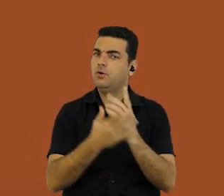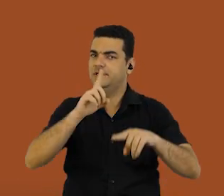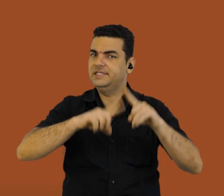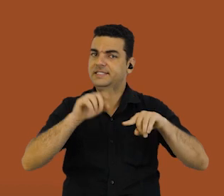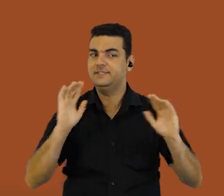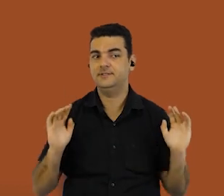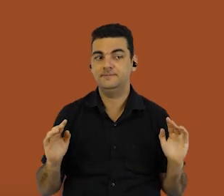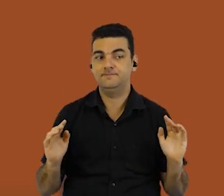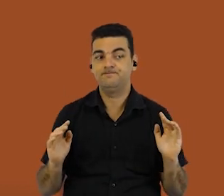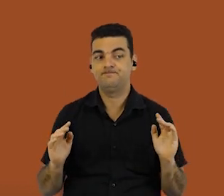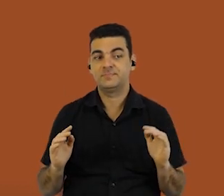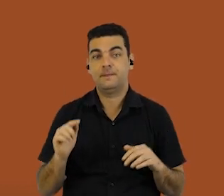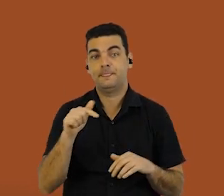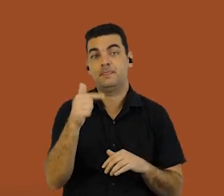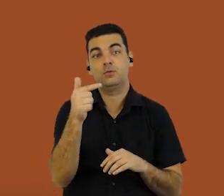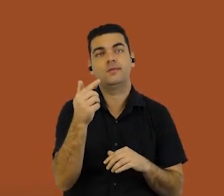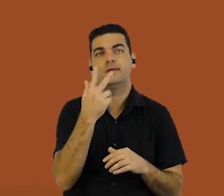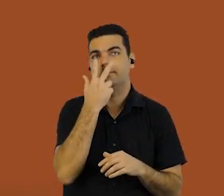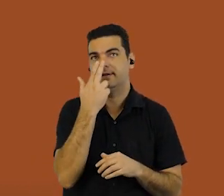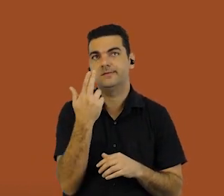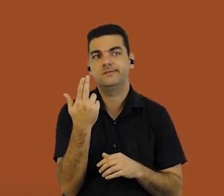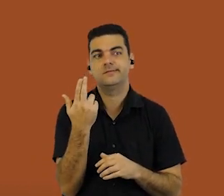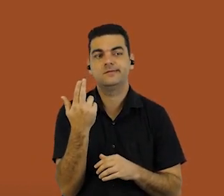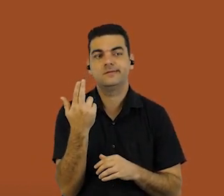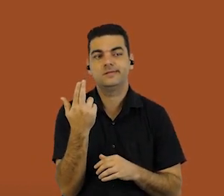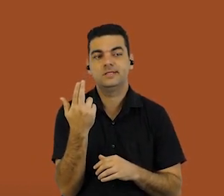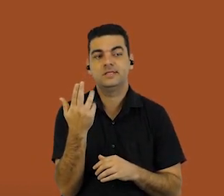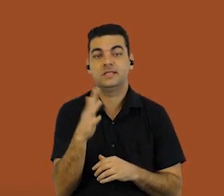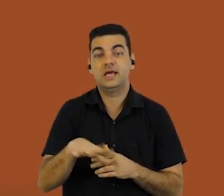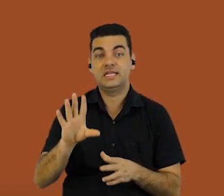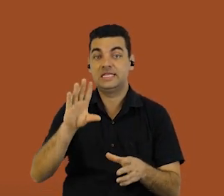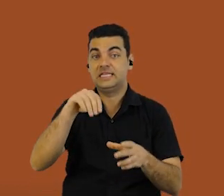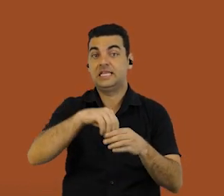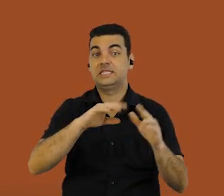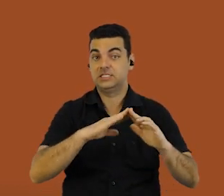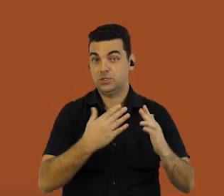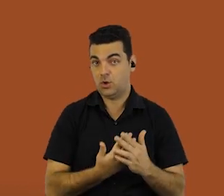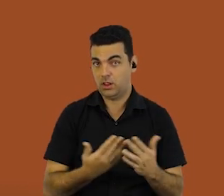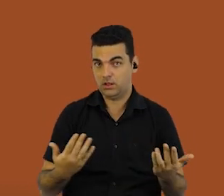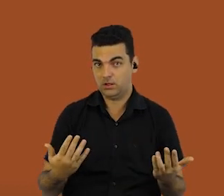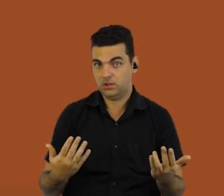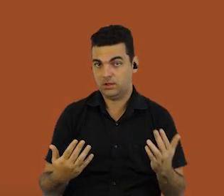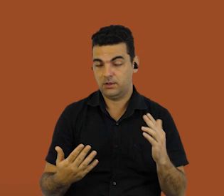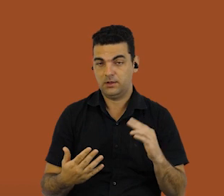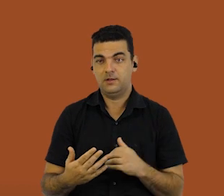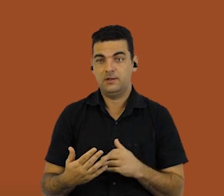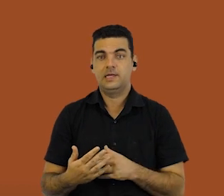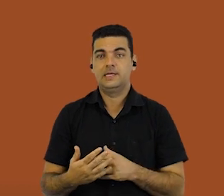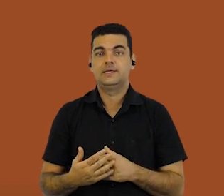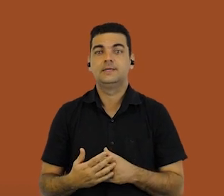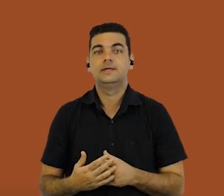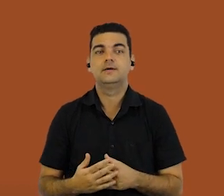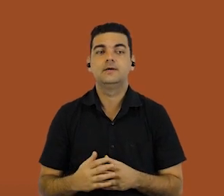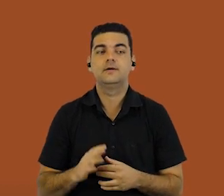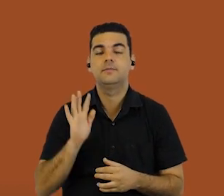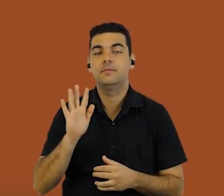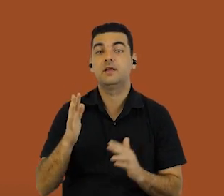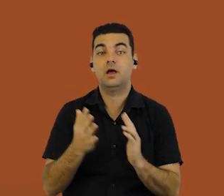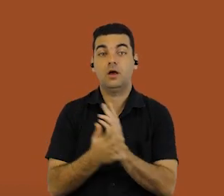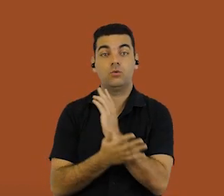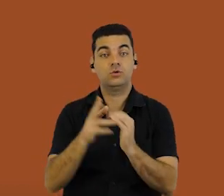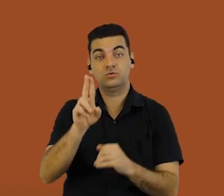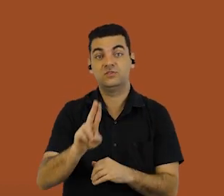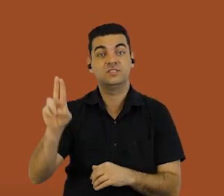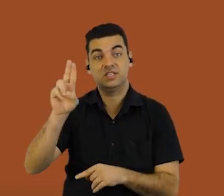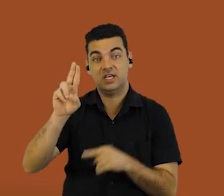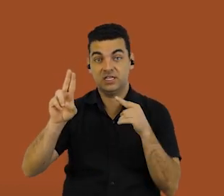Assim, eu acho que não tem muita coisa dentro das escolas, mas as